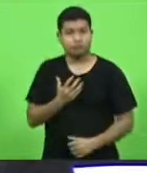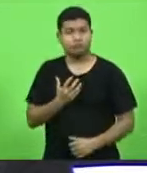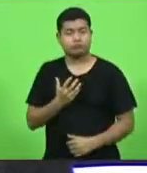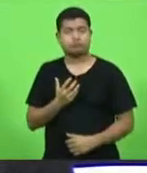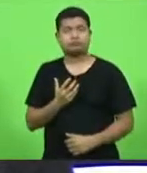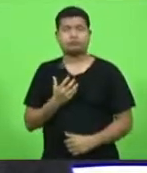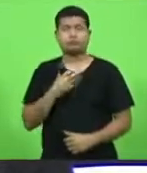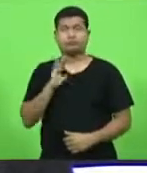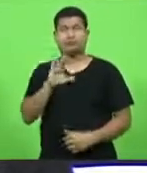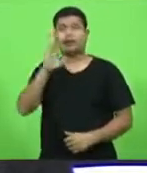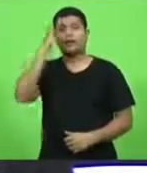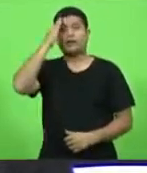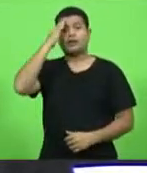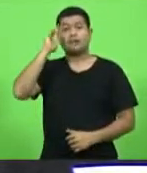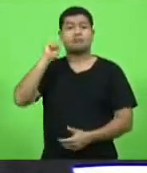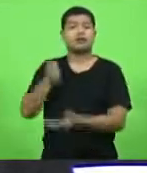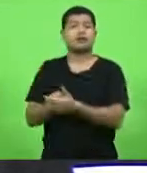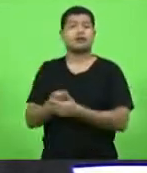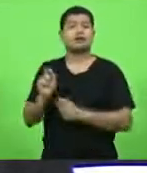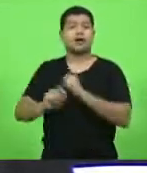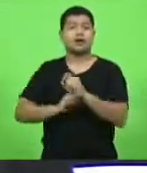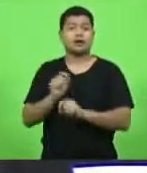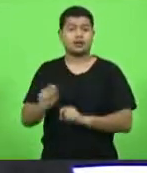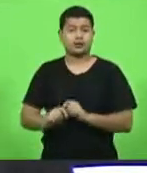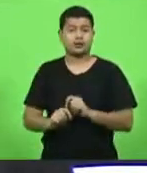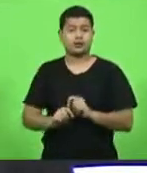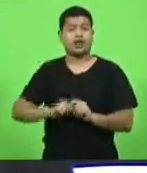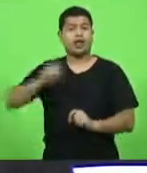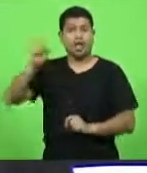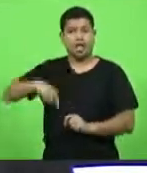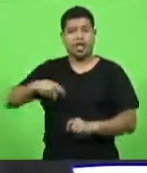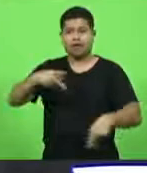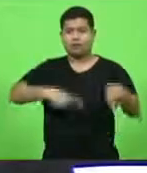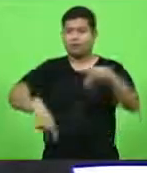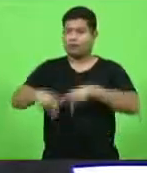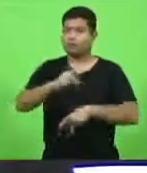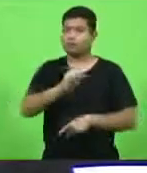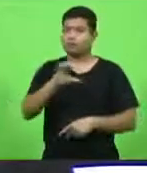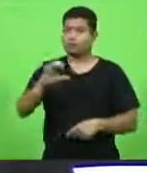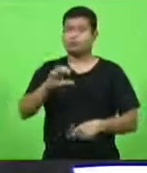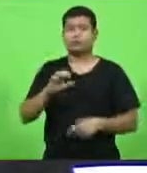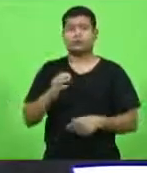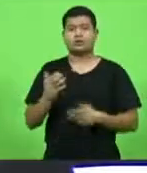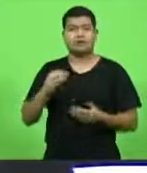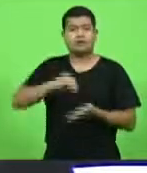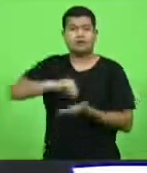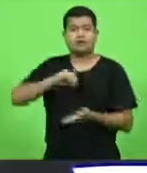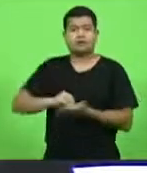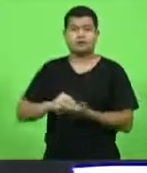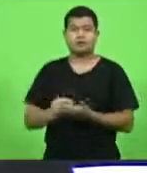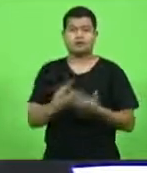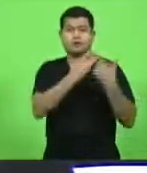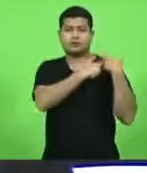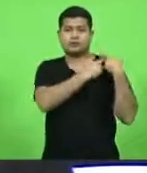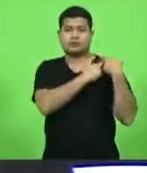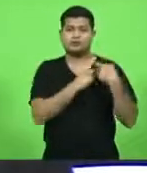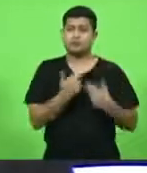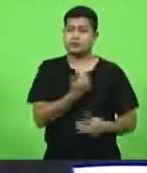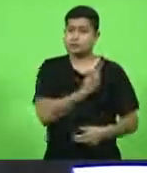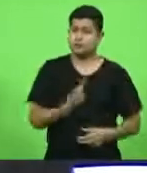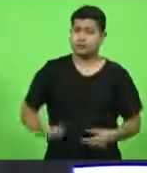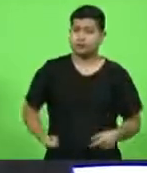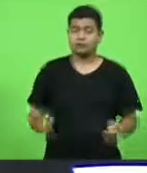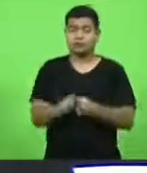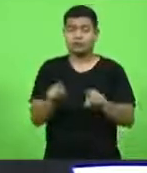pagando é o Catarinense é o povo que tá pagando com a ingerência e com a irresponsabilidade do estado e dá uma